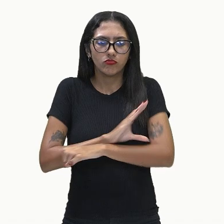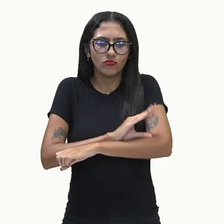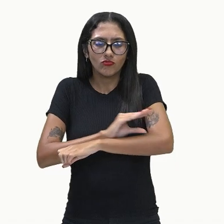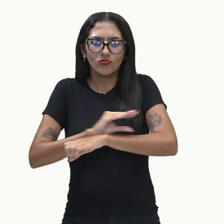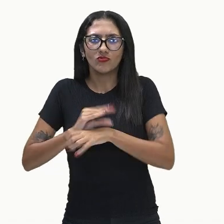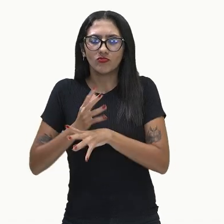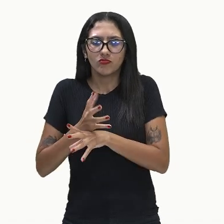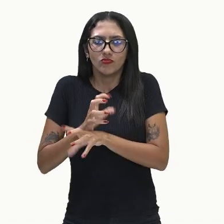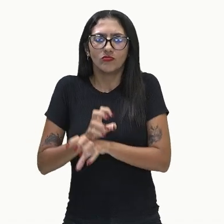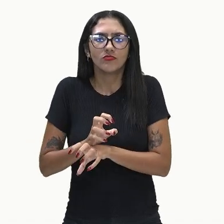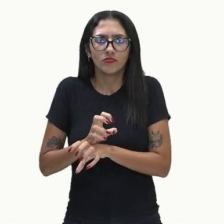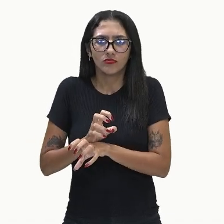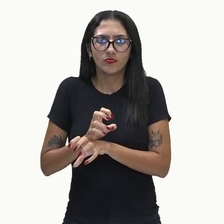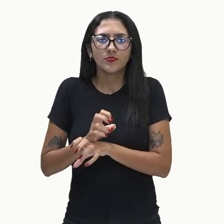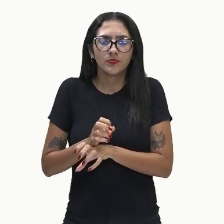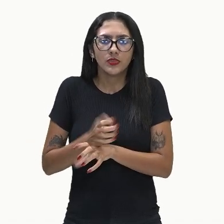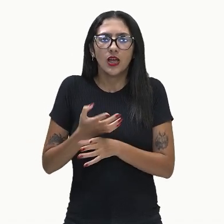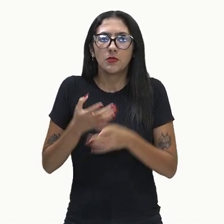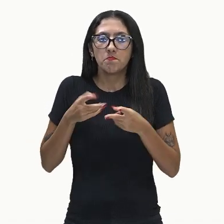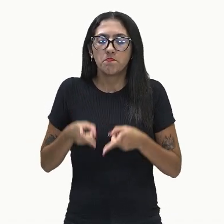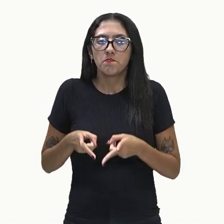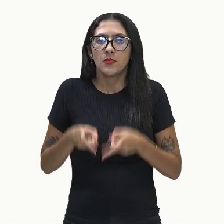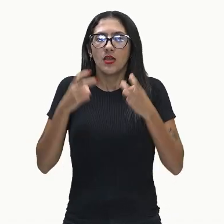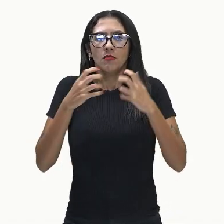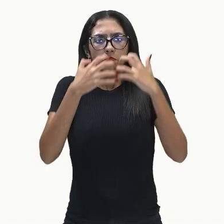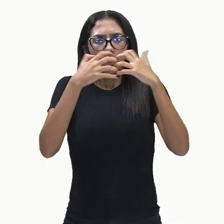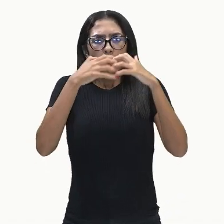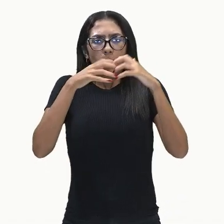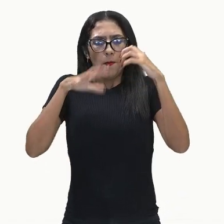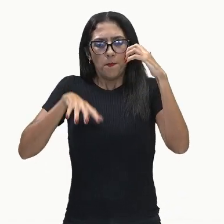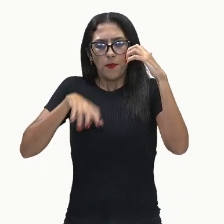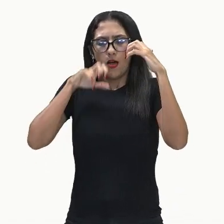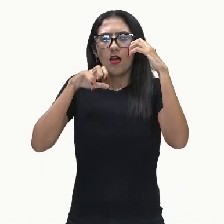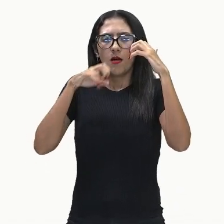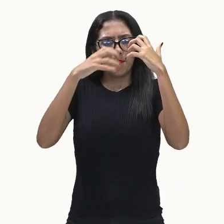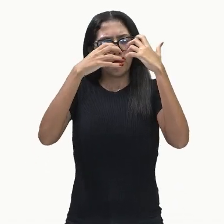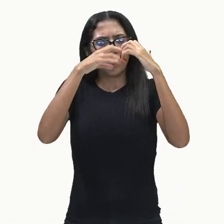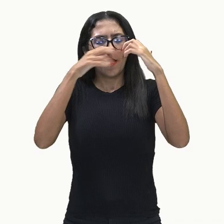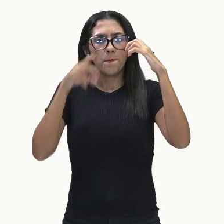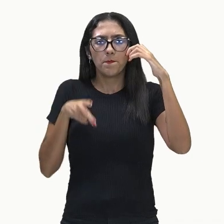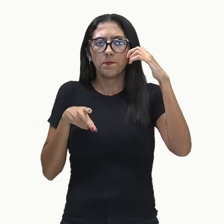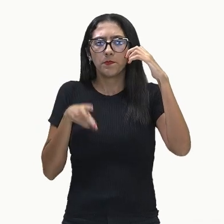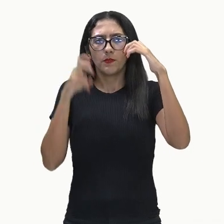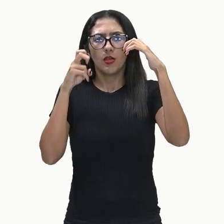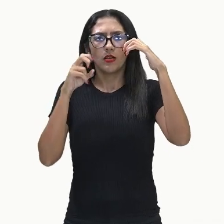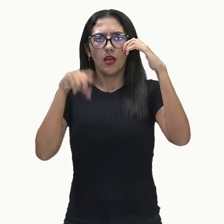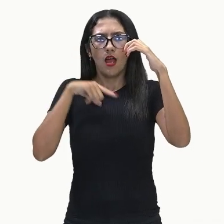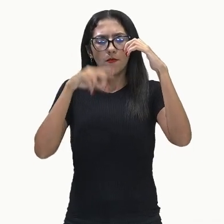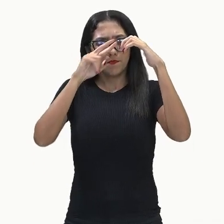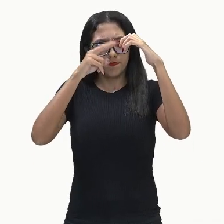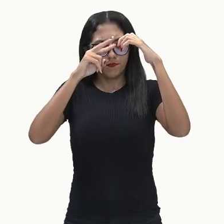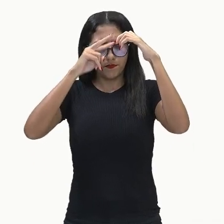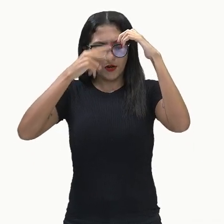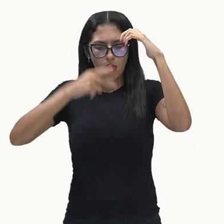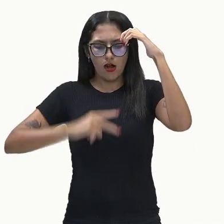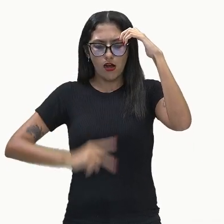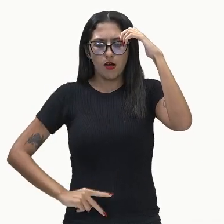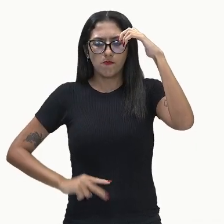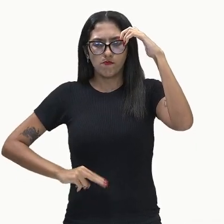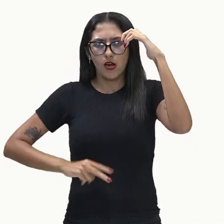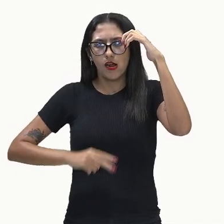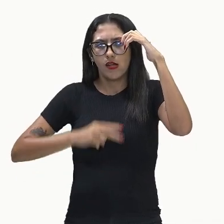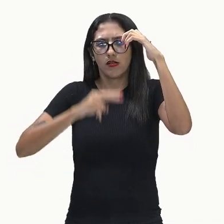a mensagem dos corpos celulares do neurônio aferente pelo axônio,